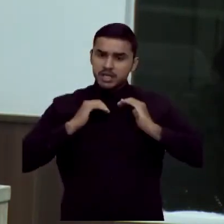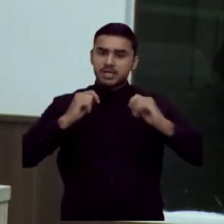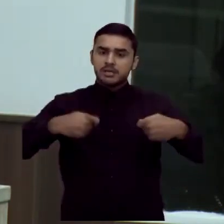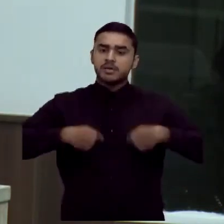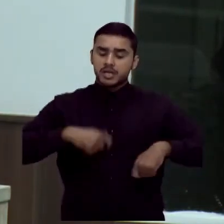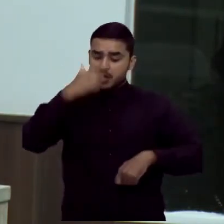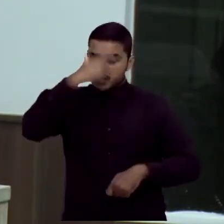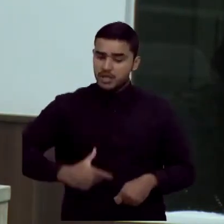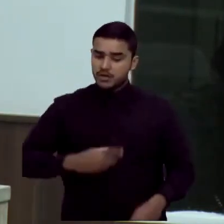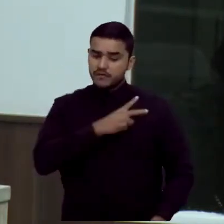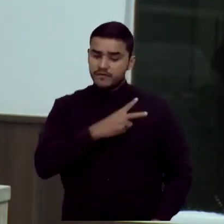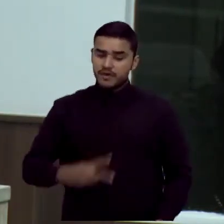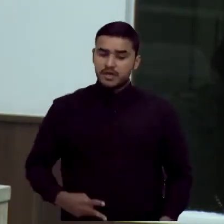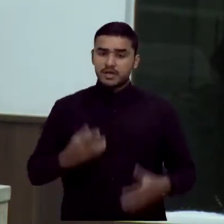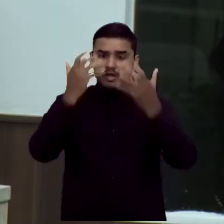meu mandato.